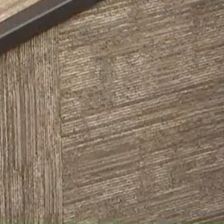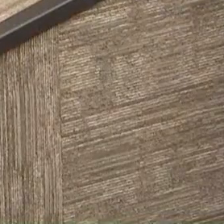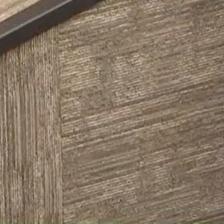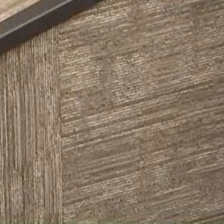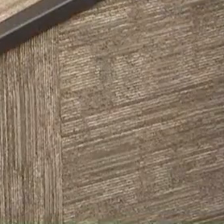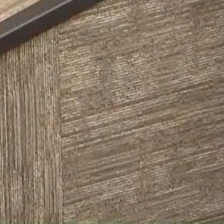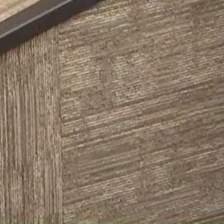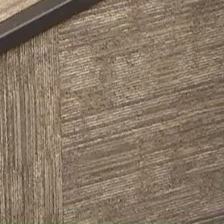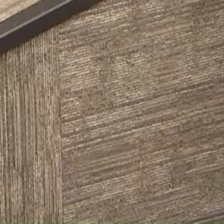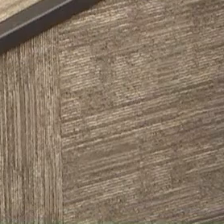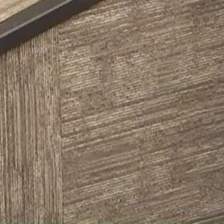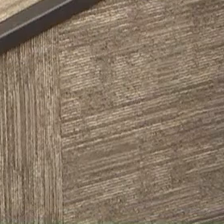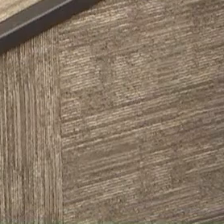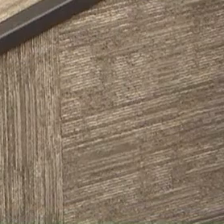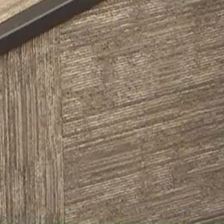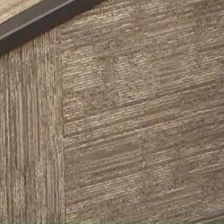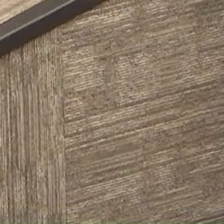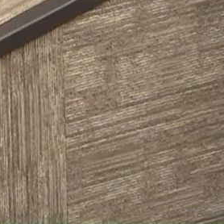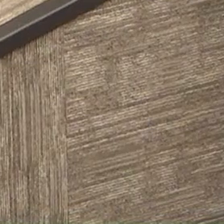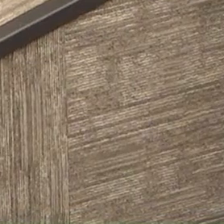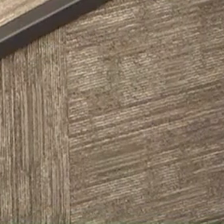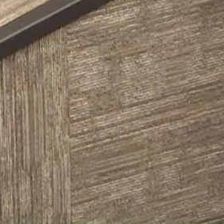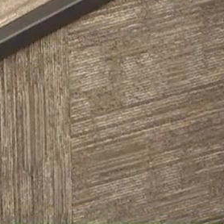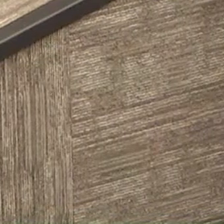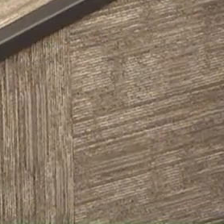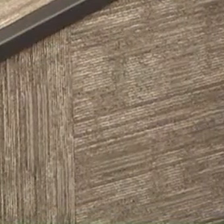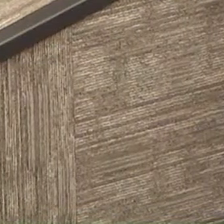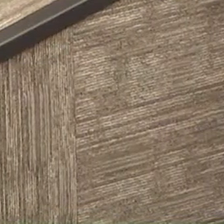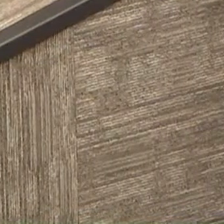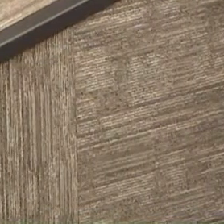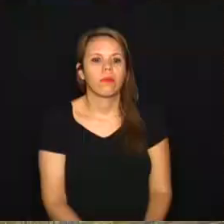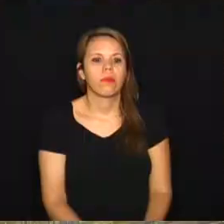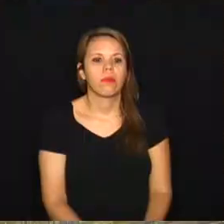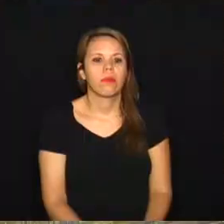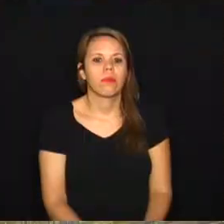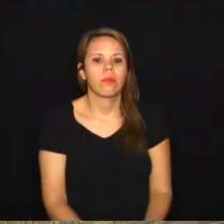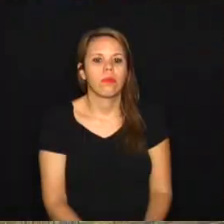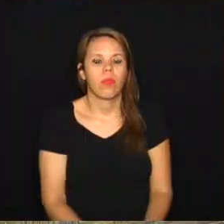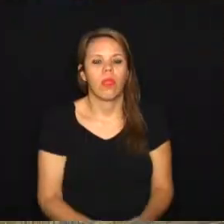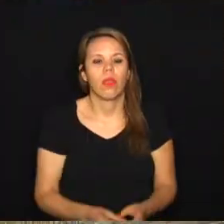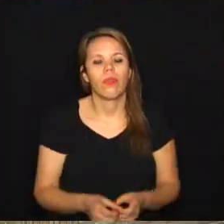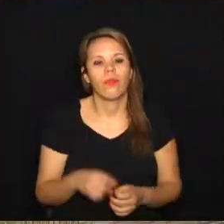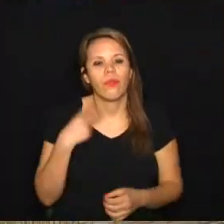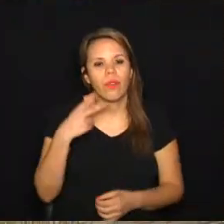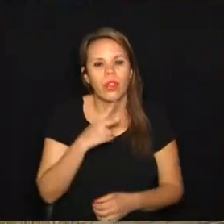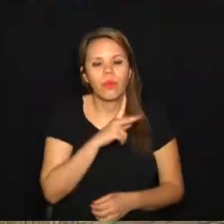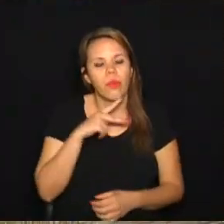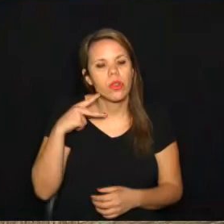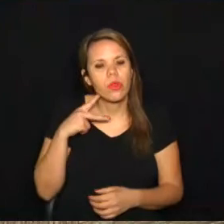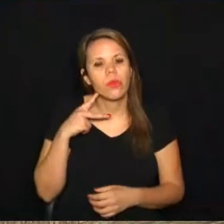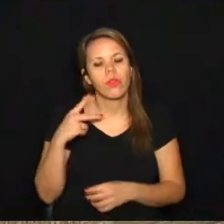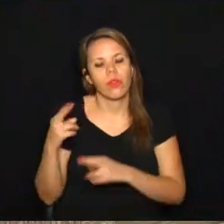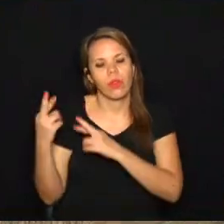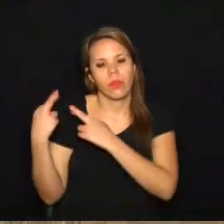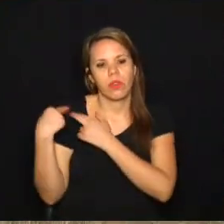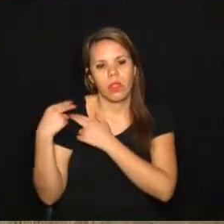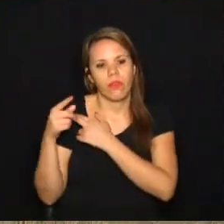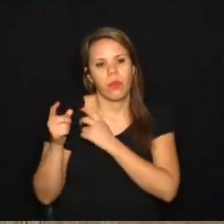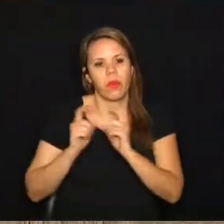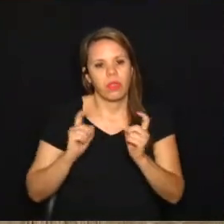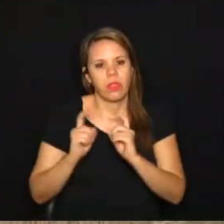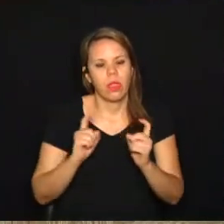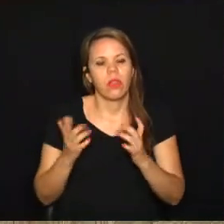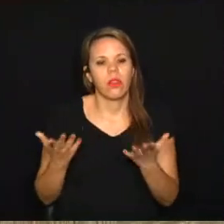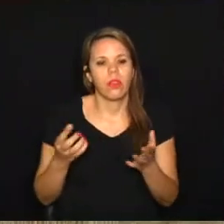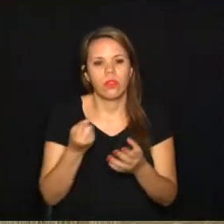Como vocês acompanharam, essa foi a primeira audiência pública do ano. Ao meu lado está o vereador Permínio Monteiro, que presidiu essa audiência. Vereador, o senhor viu aí